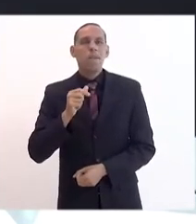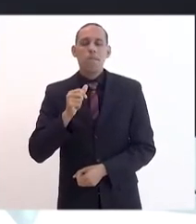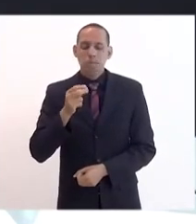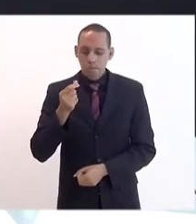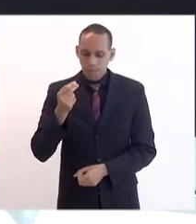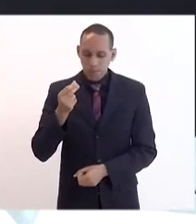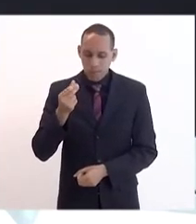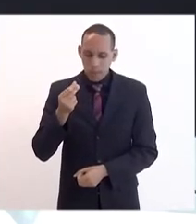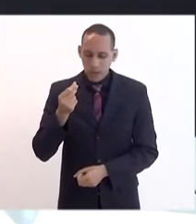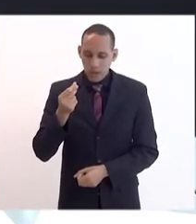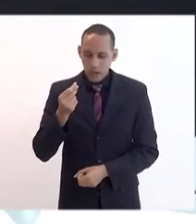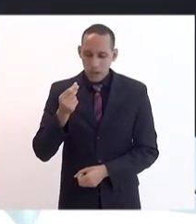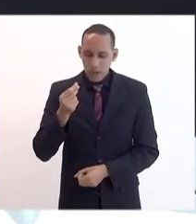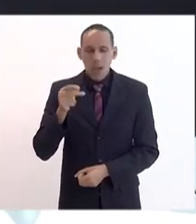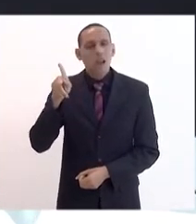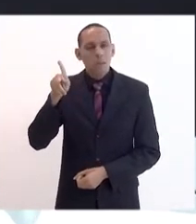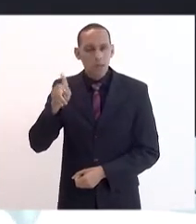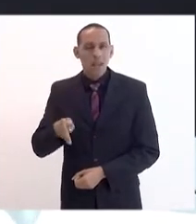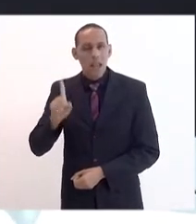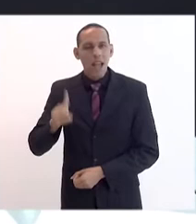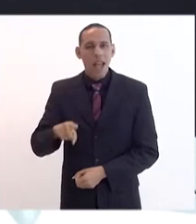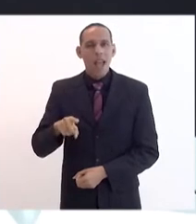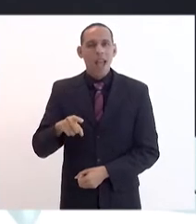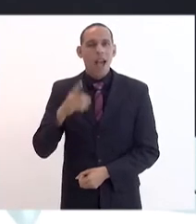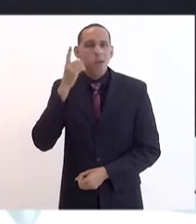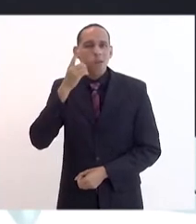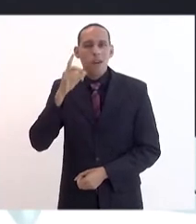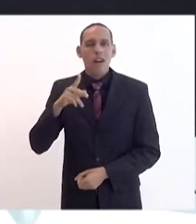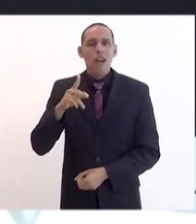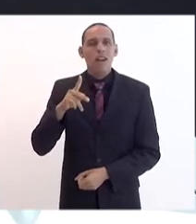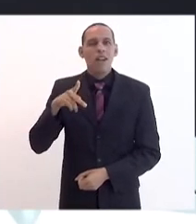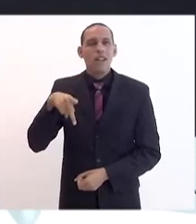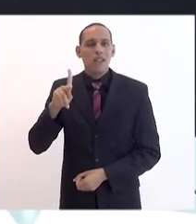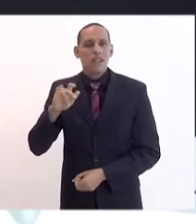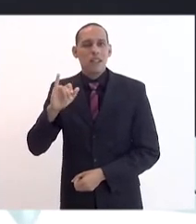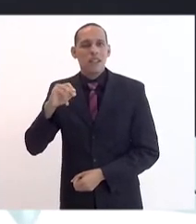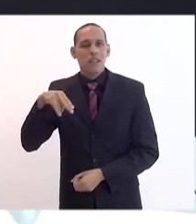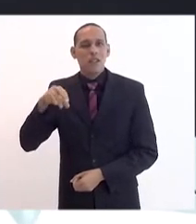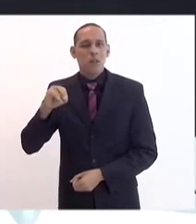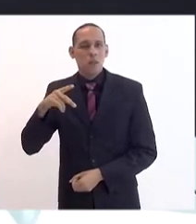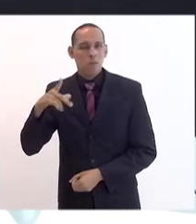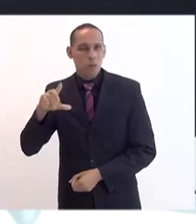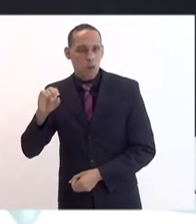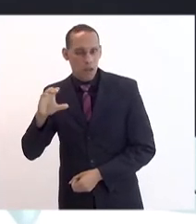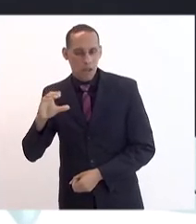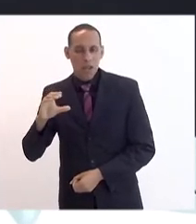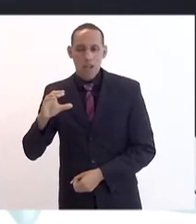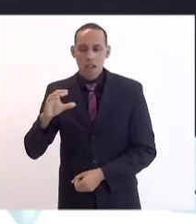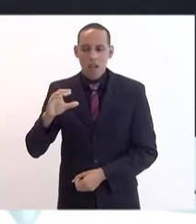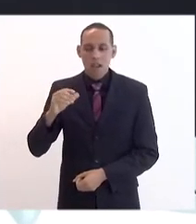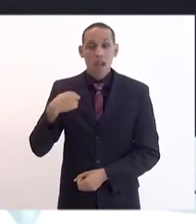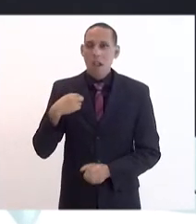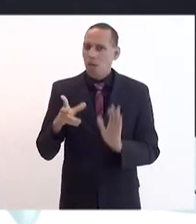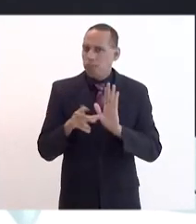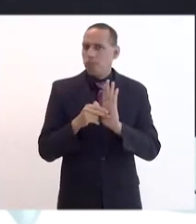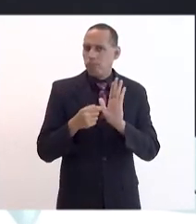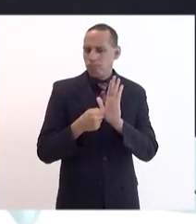presidida pelo deputado Knoploch, que eu apresentei